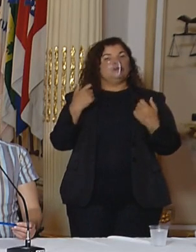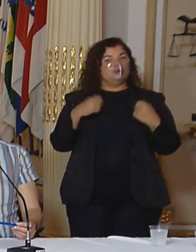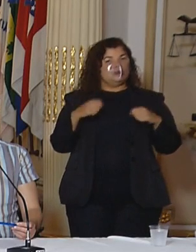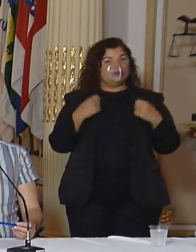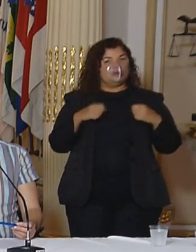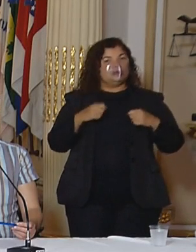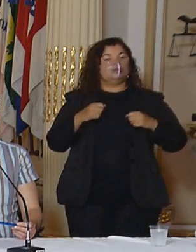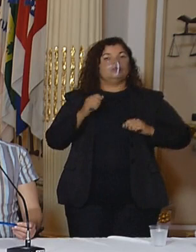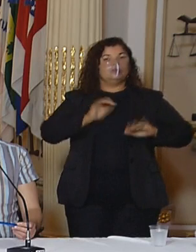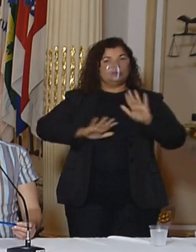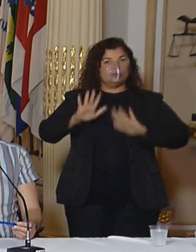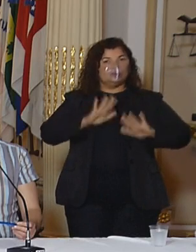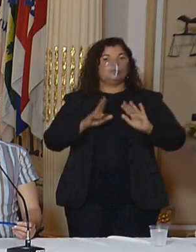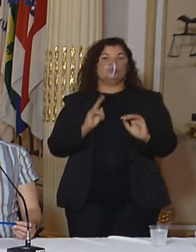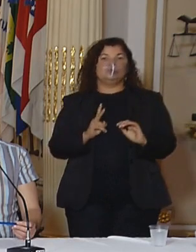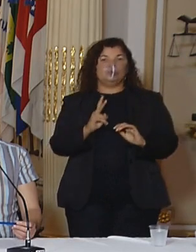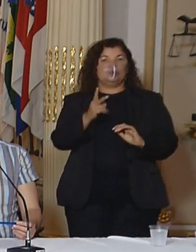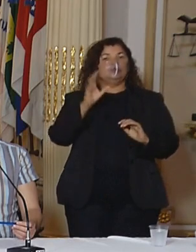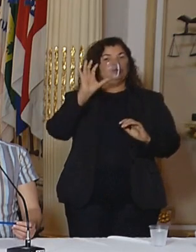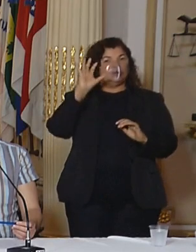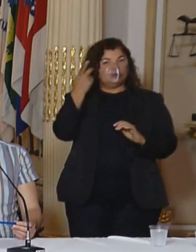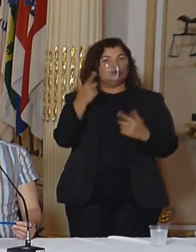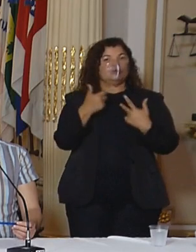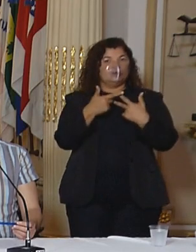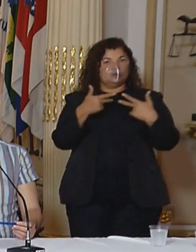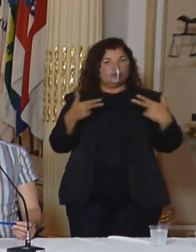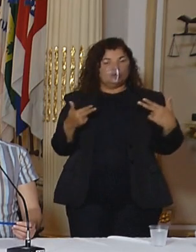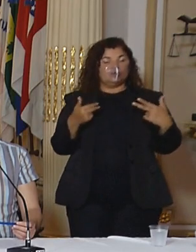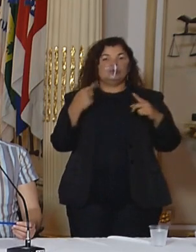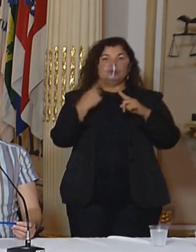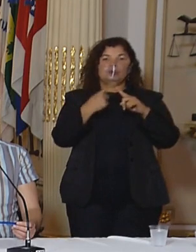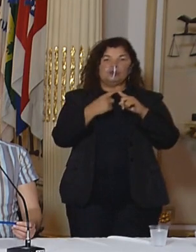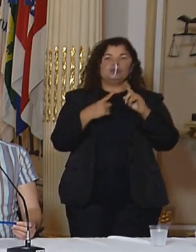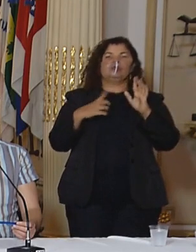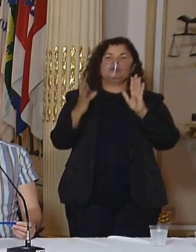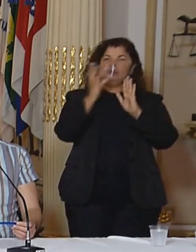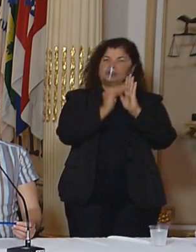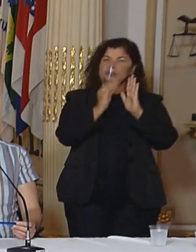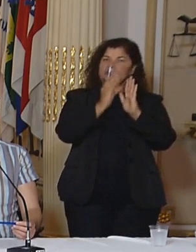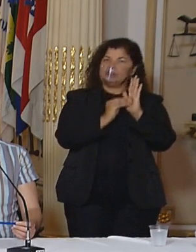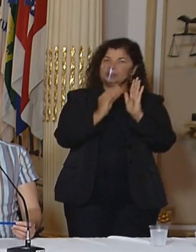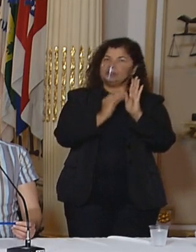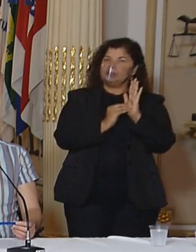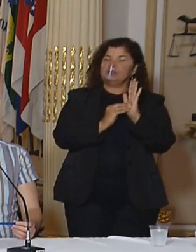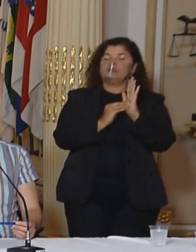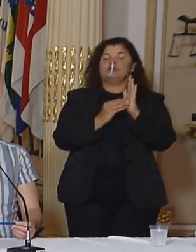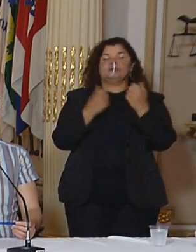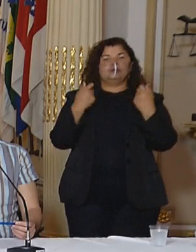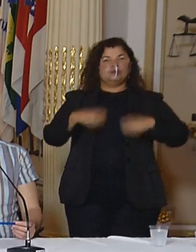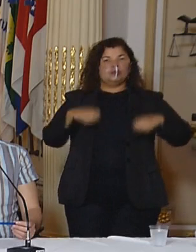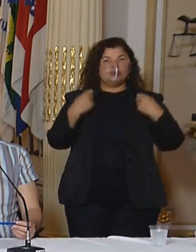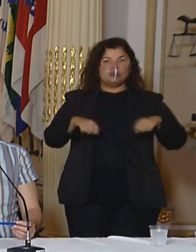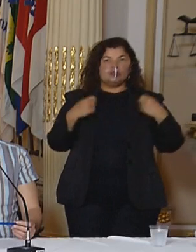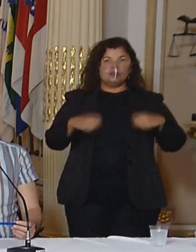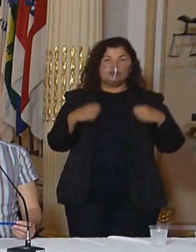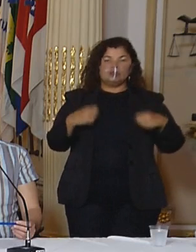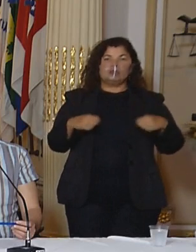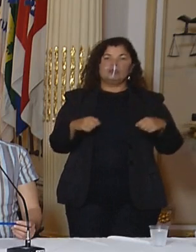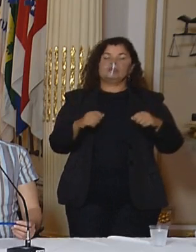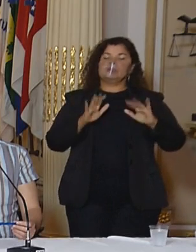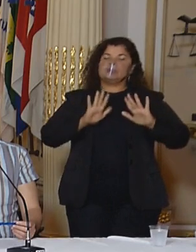precipitar nas decisões que são tomadas. Os dados ainda corroboram a necessidade de uma